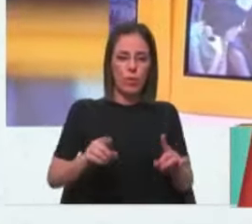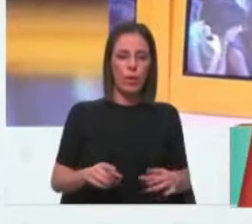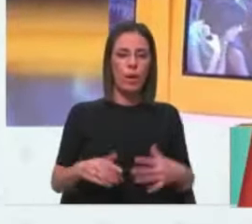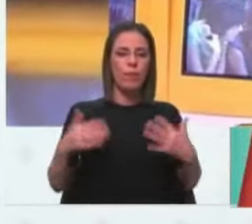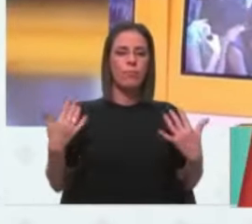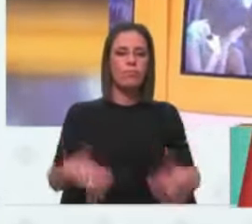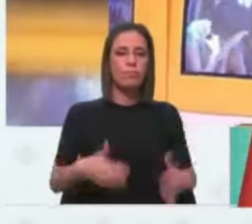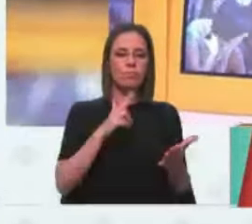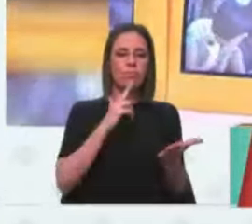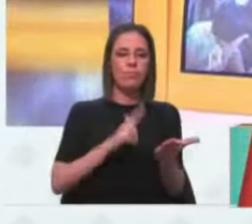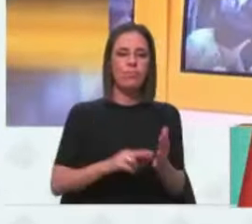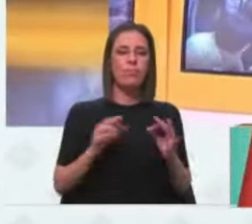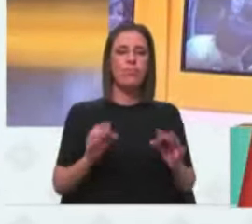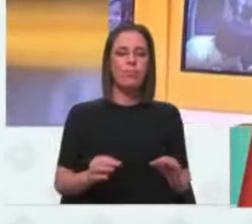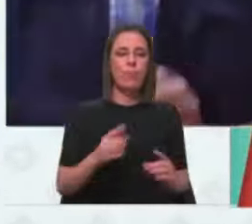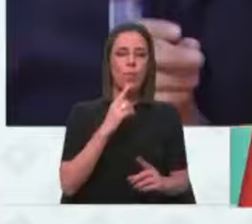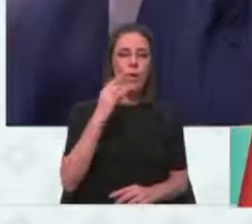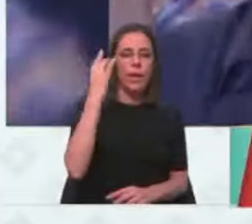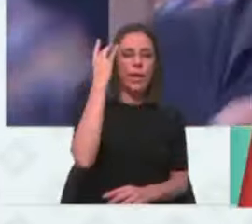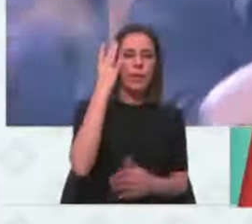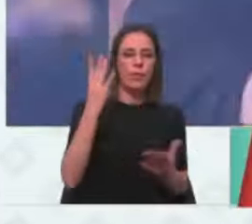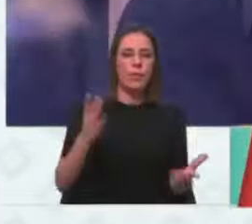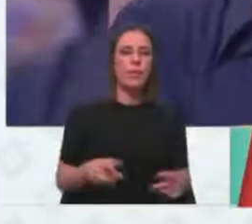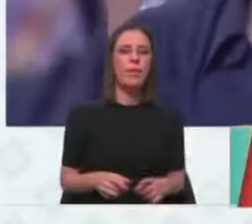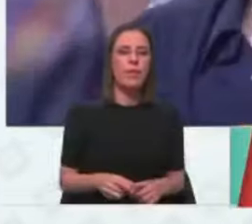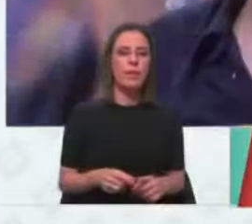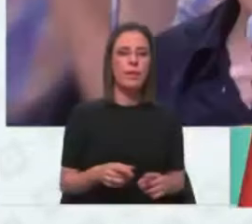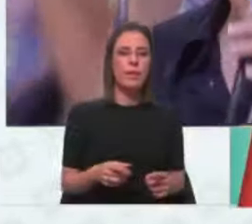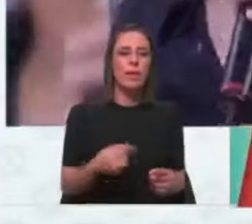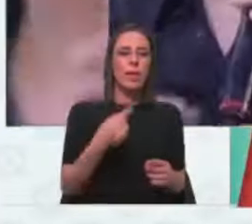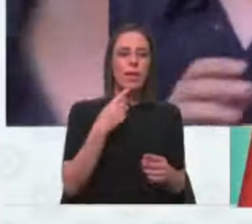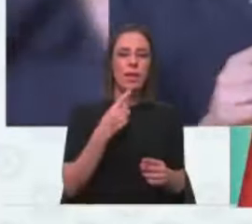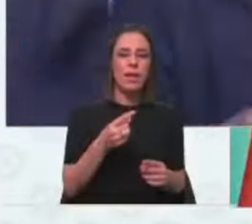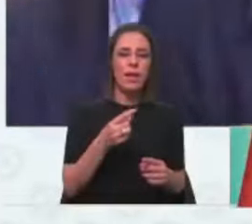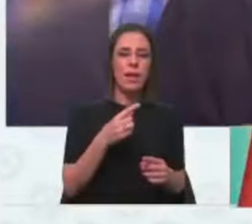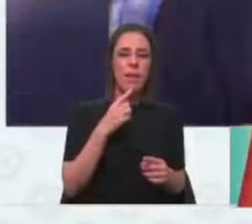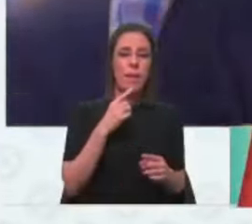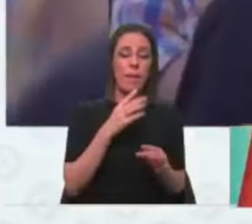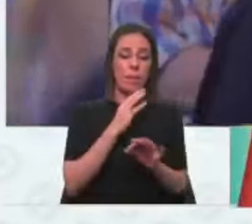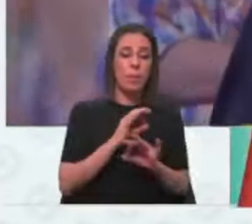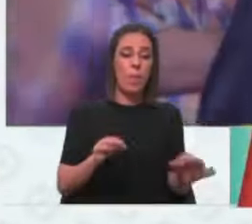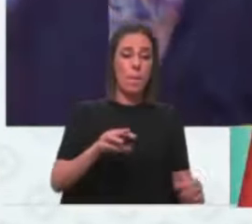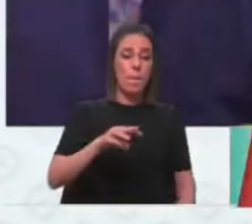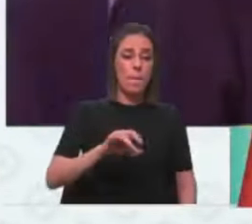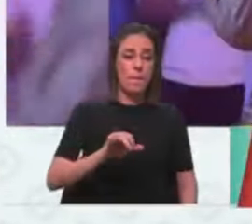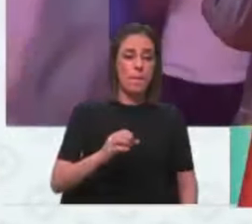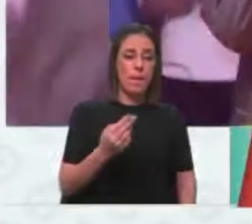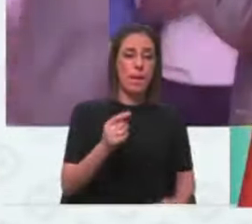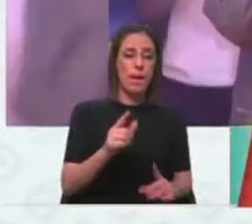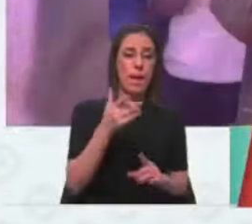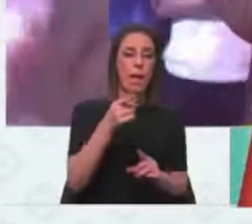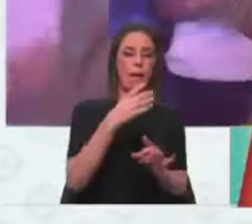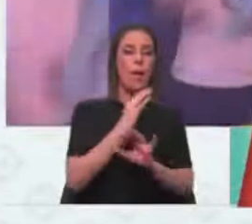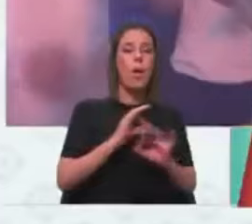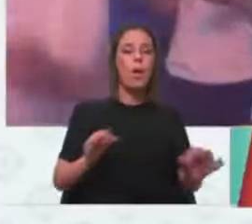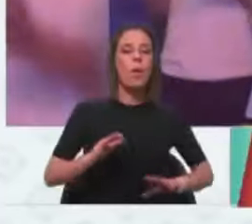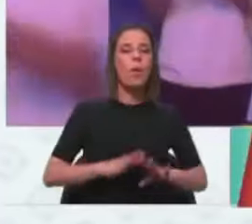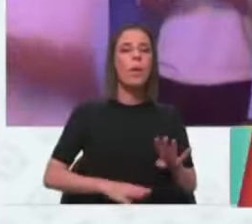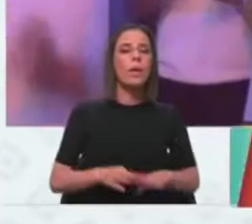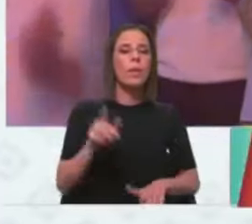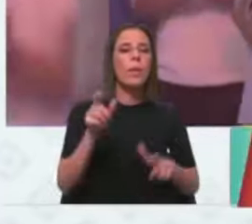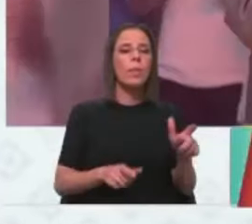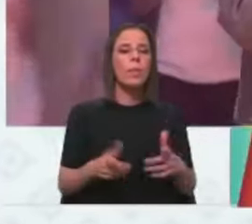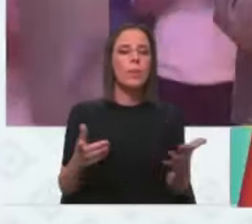era realmente muito divertido. Era muito giro. Até de se fazer o Miguel Dias, era ótimo. O Miguel Dias, exatamente. Mas o que é que tinham que fazer as